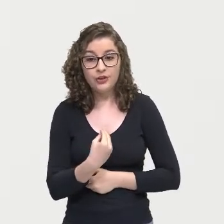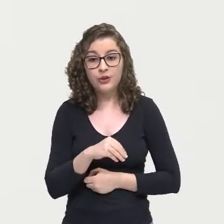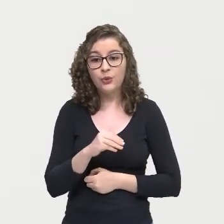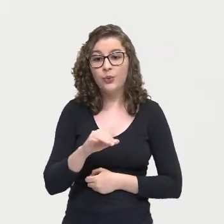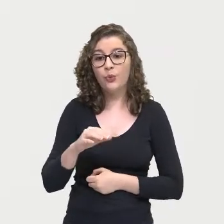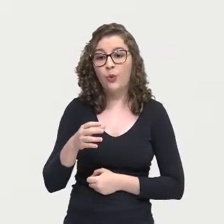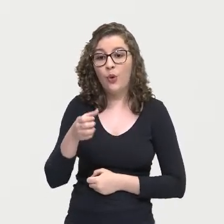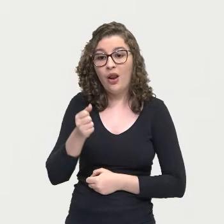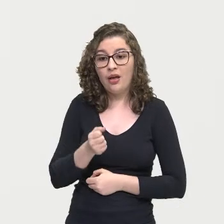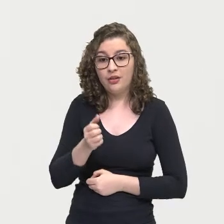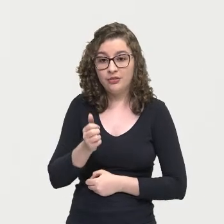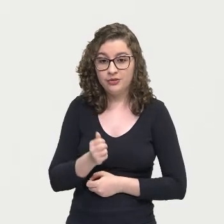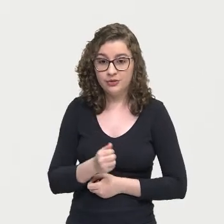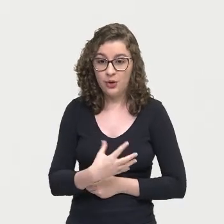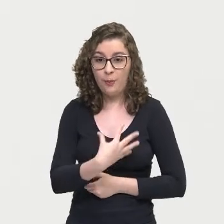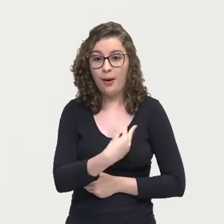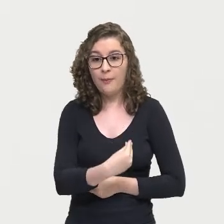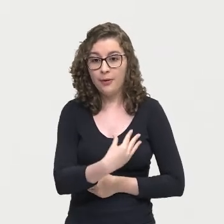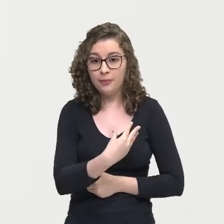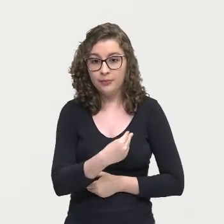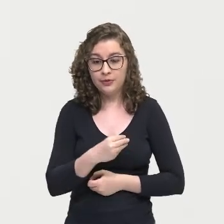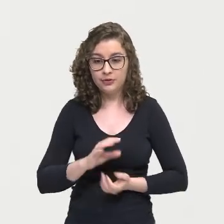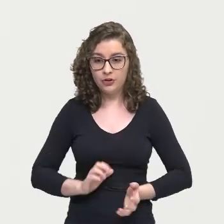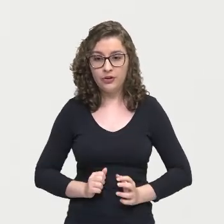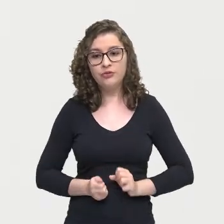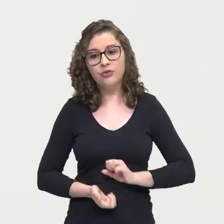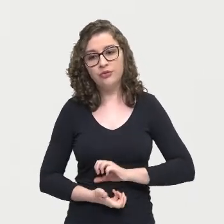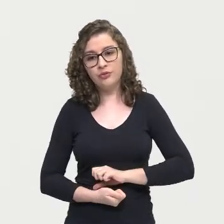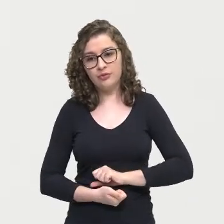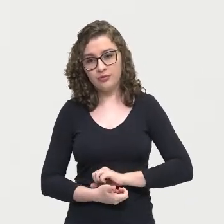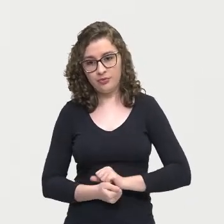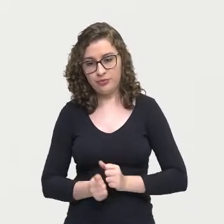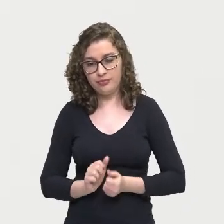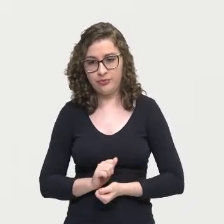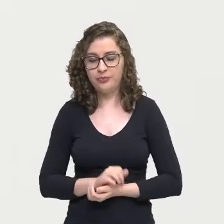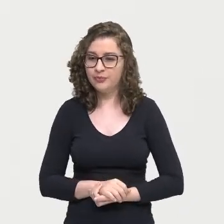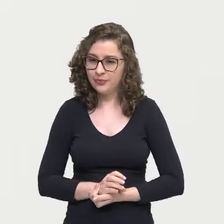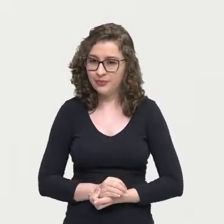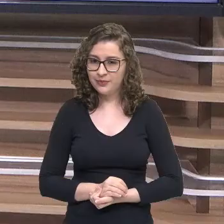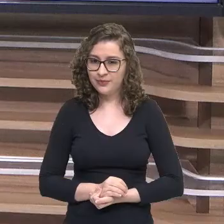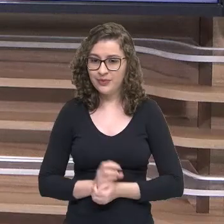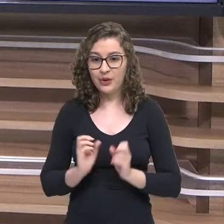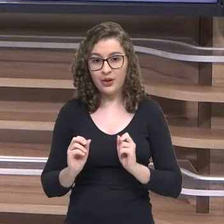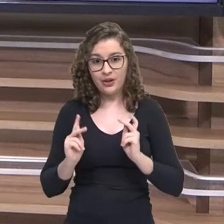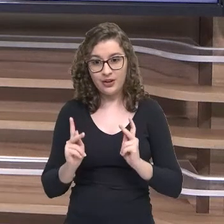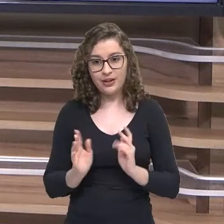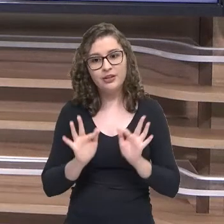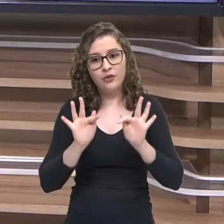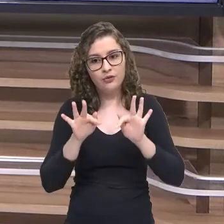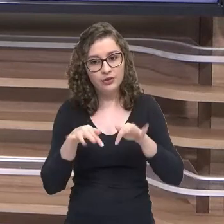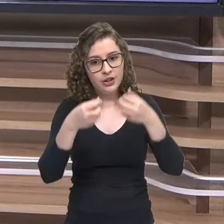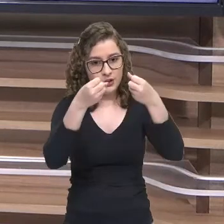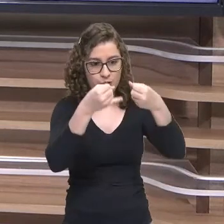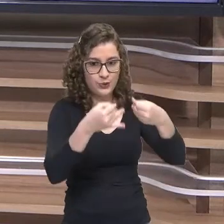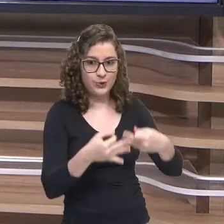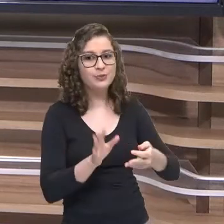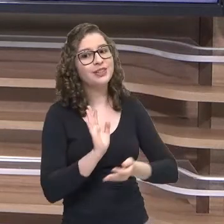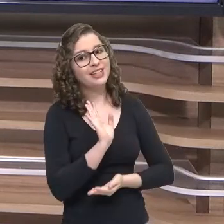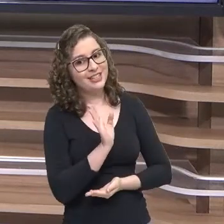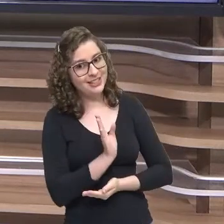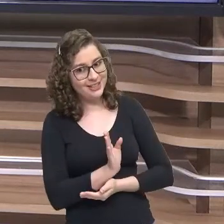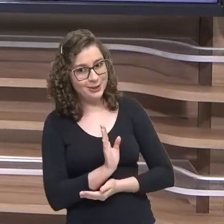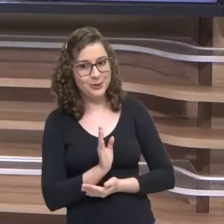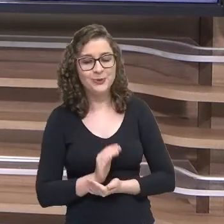lá no nosso estômago. E existem outras enzimas também muito importantes, tá bom? Por aqui a gente finaliza a aula de